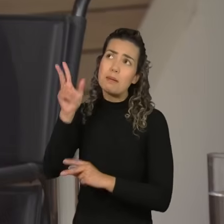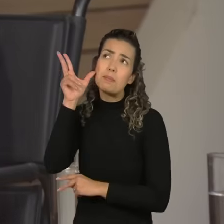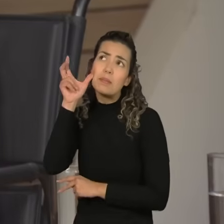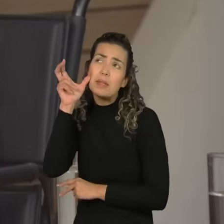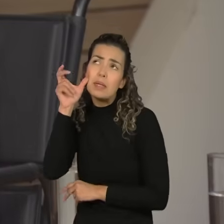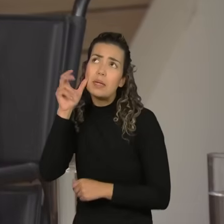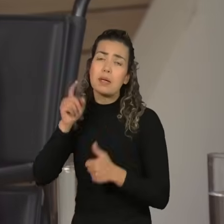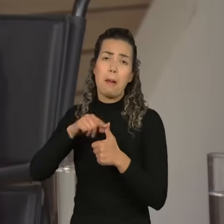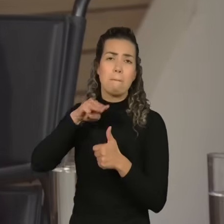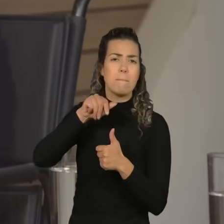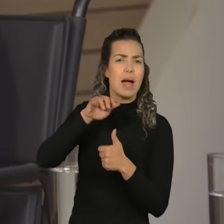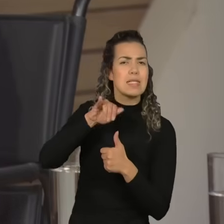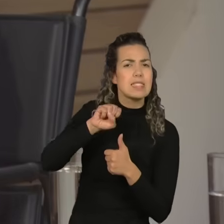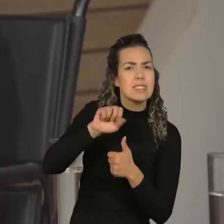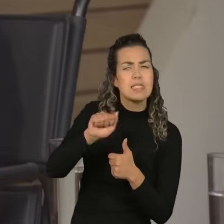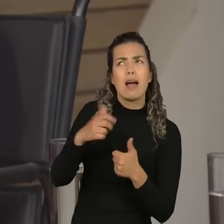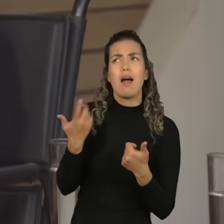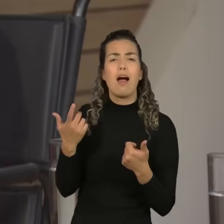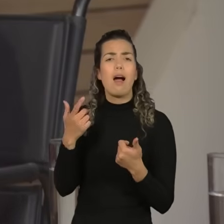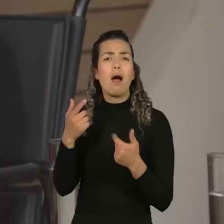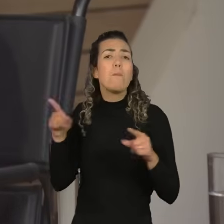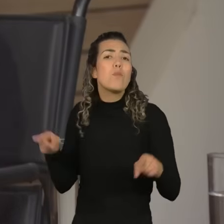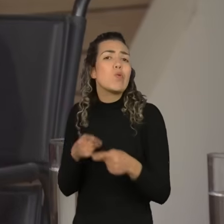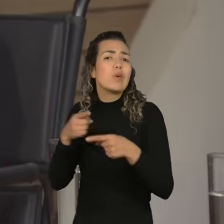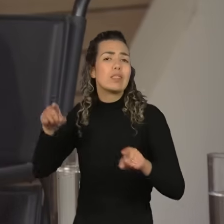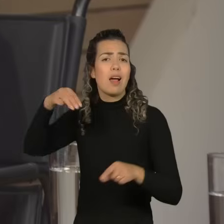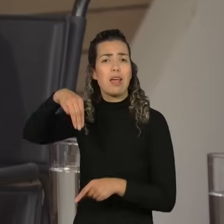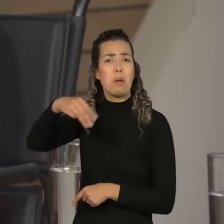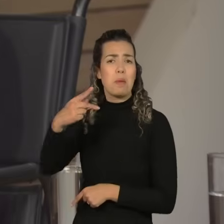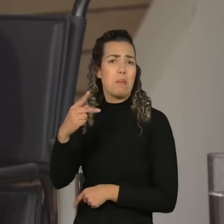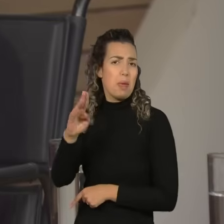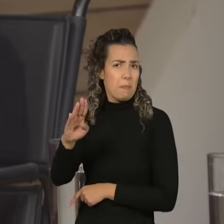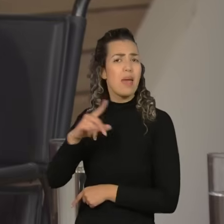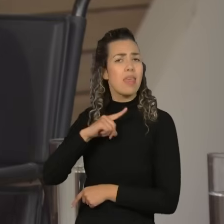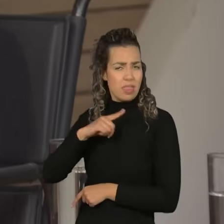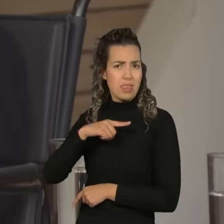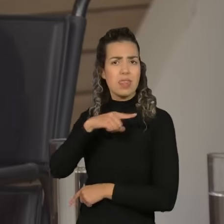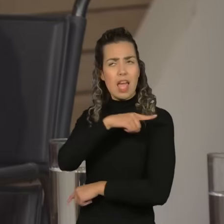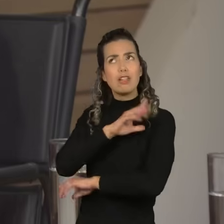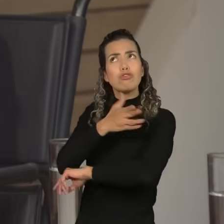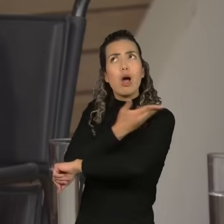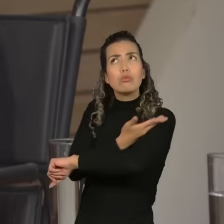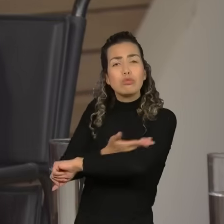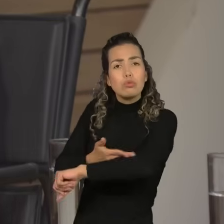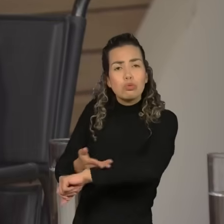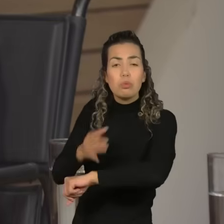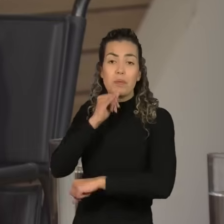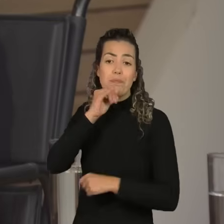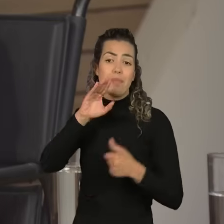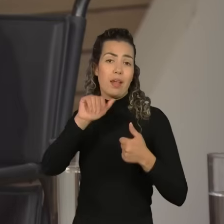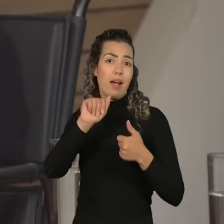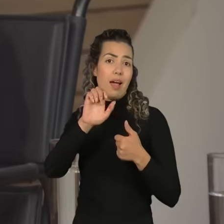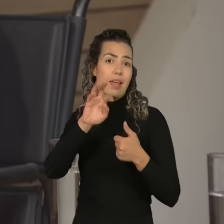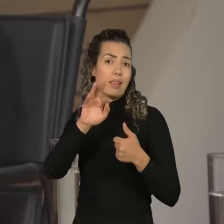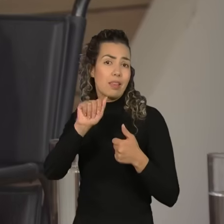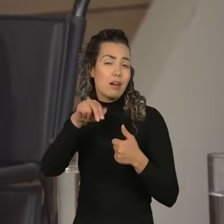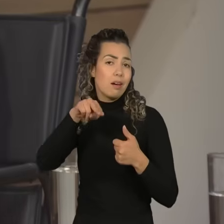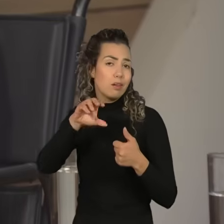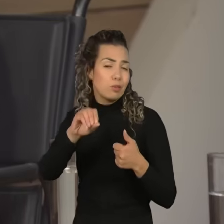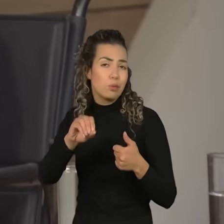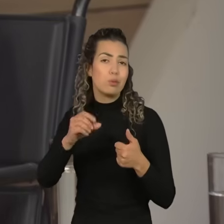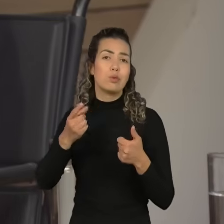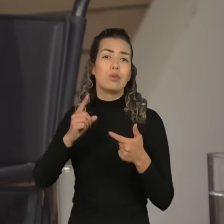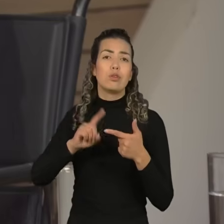Maísa, e uma série de cantores da música popular brasileira. E ele conviveu com Caetano, ele conviveu com o Gil, com os